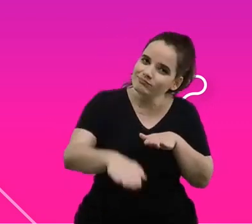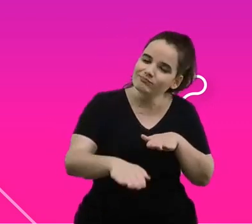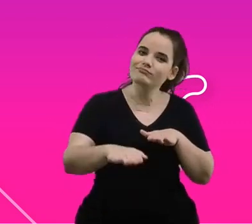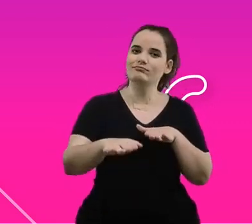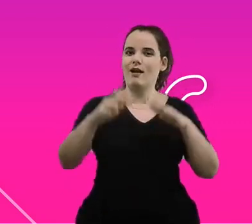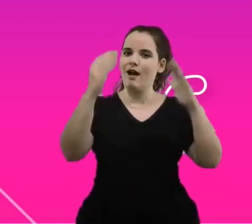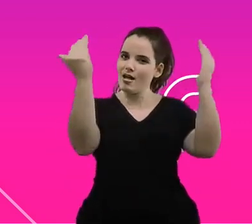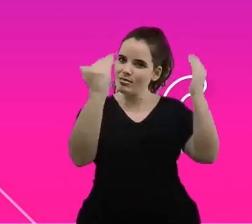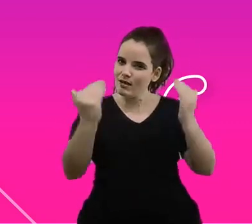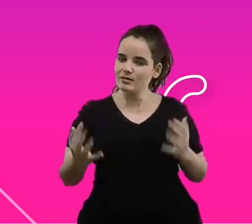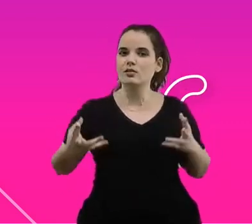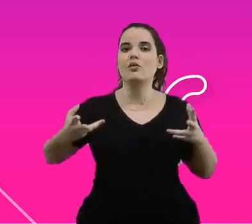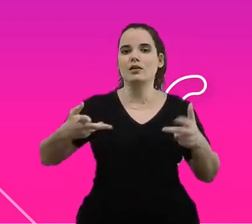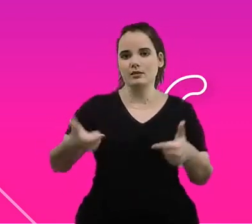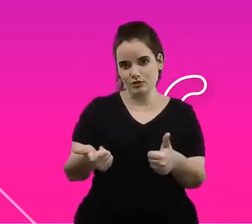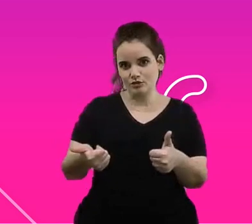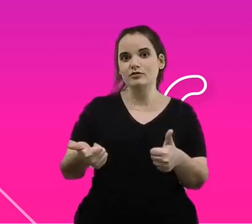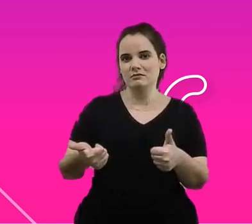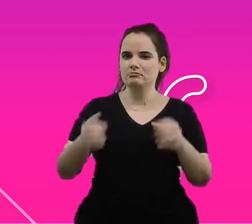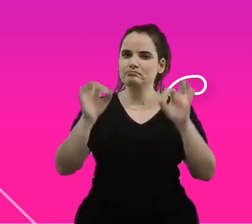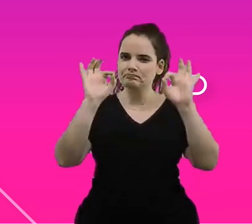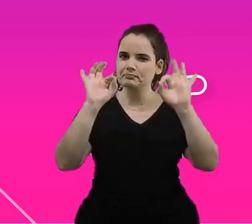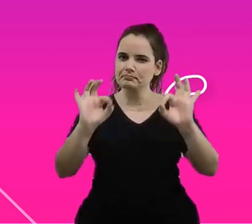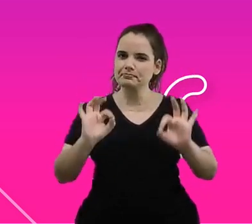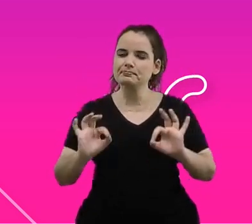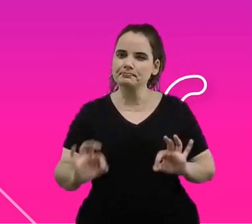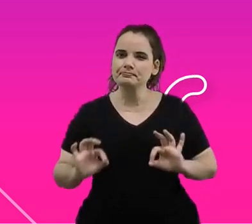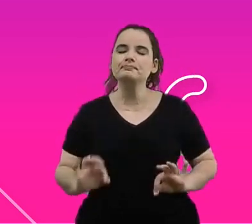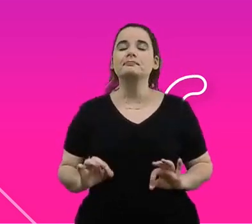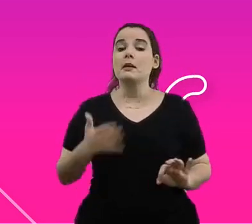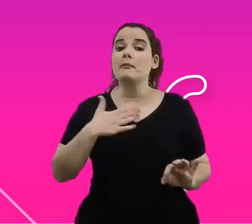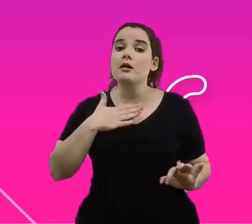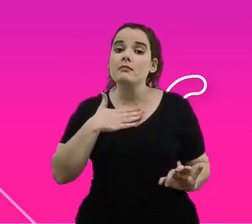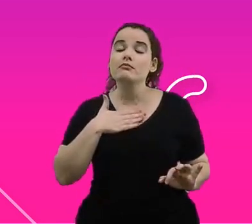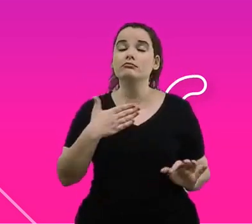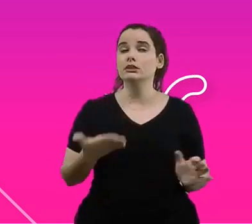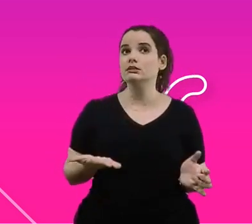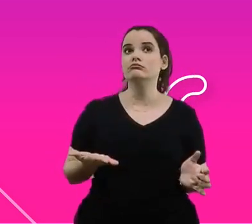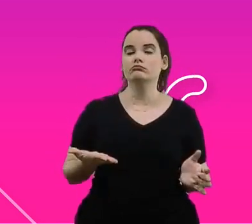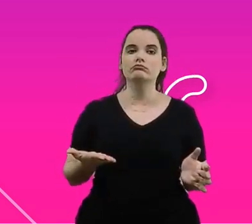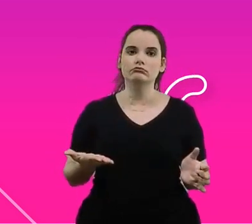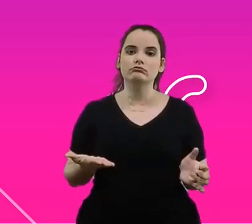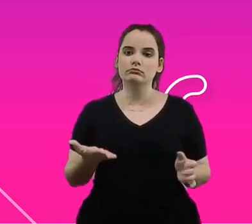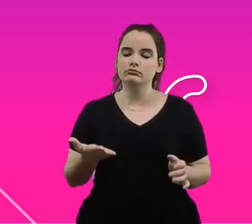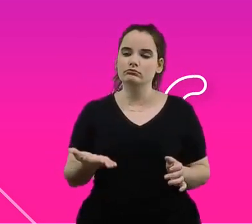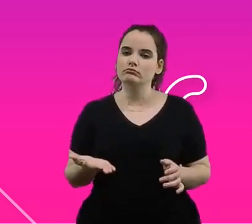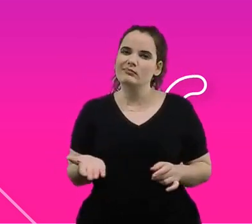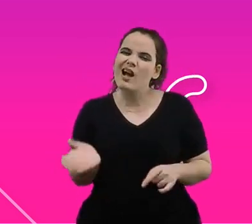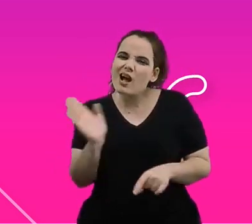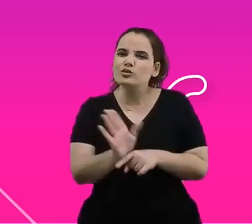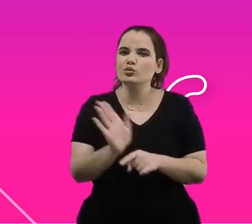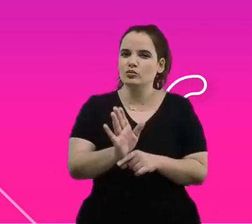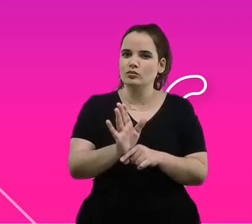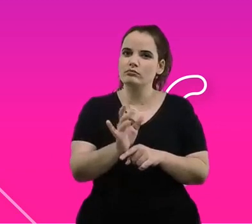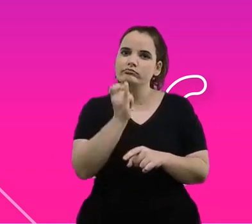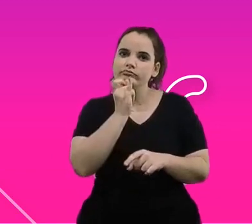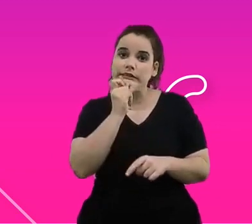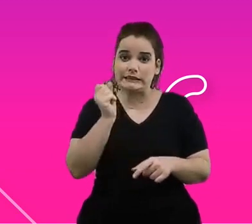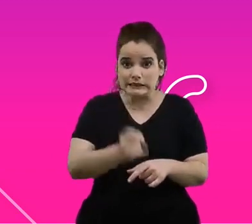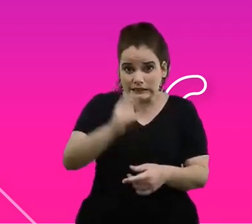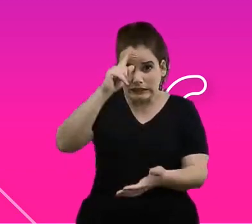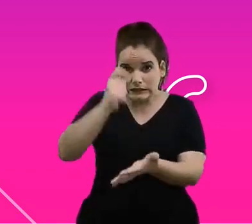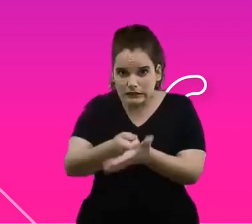eficiente e que possa embasar as decisões estratégicas de um jeito trará benefícios